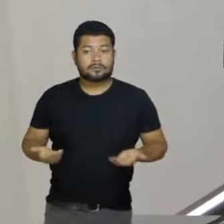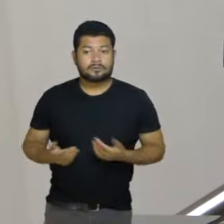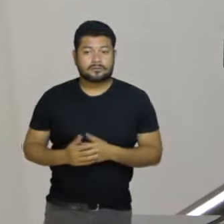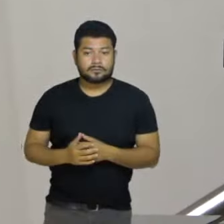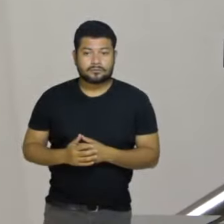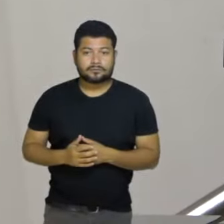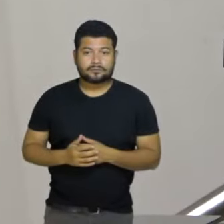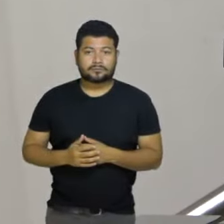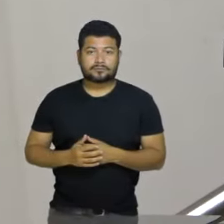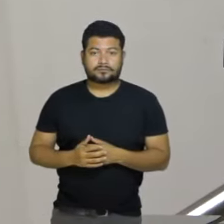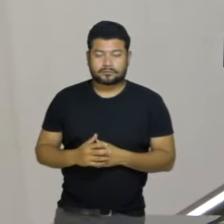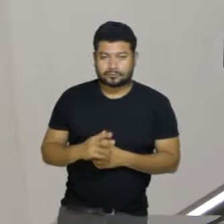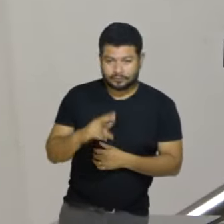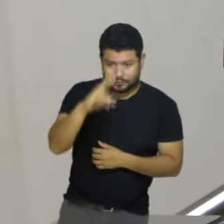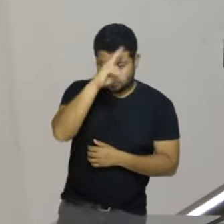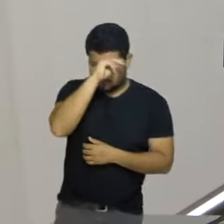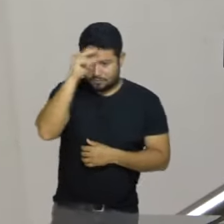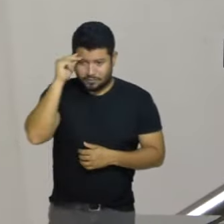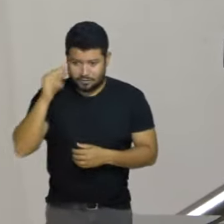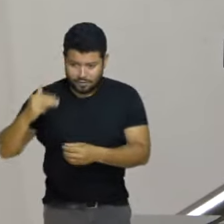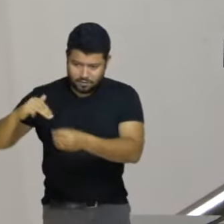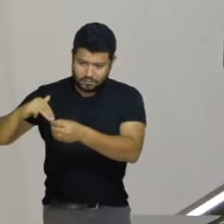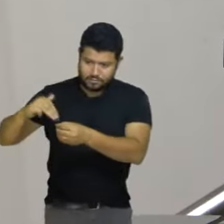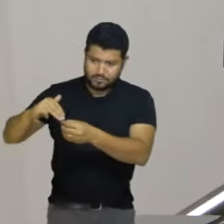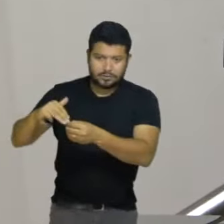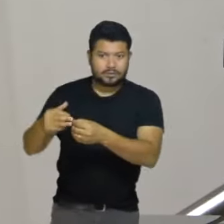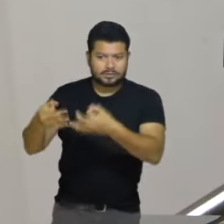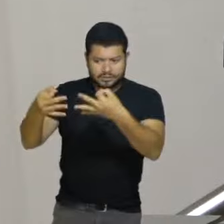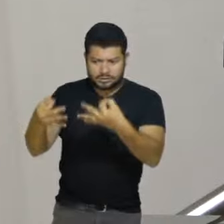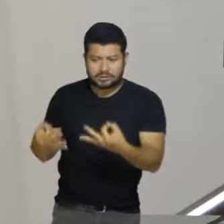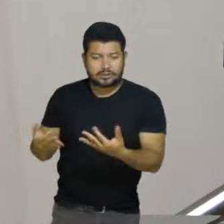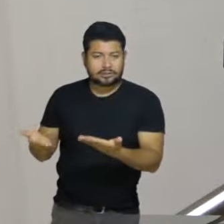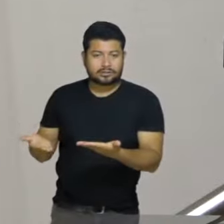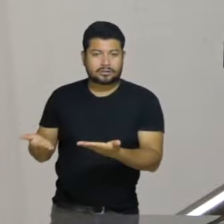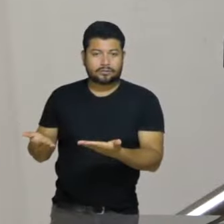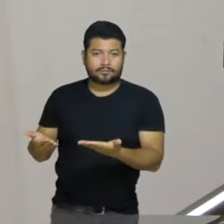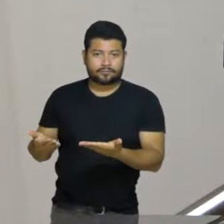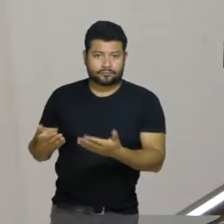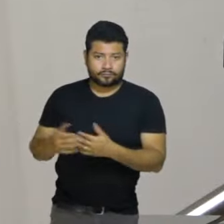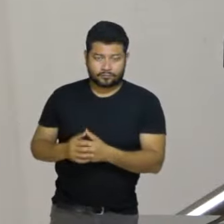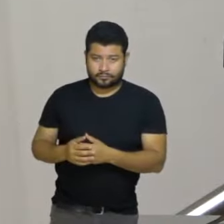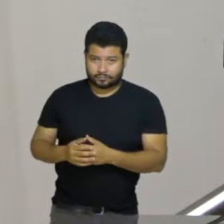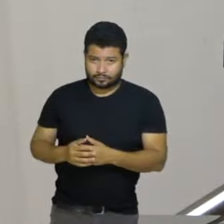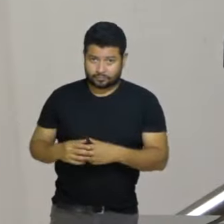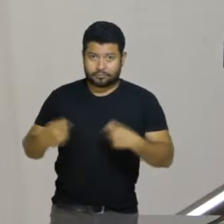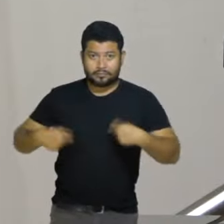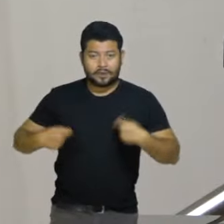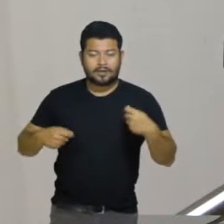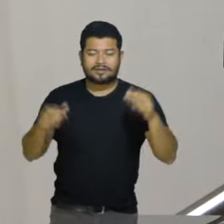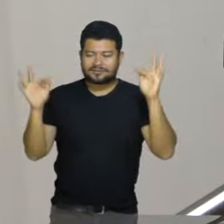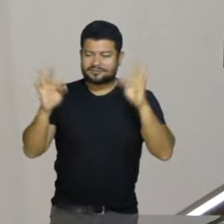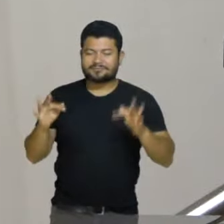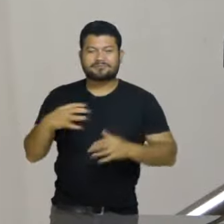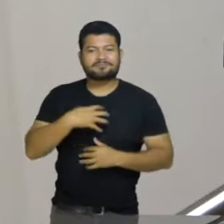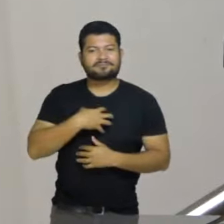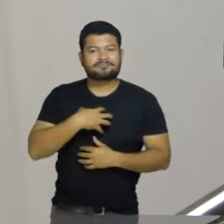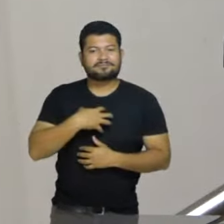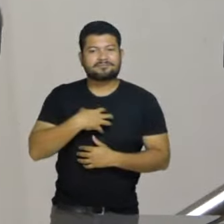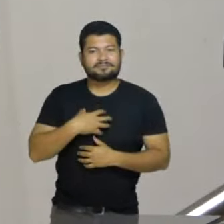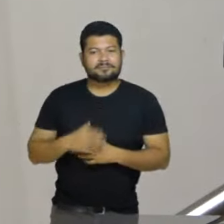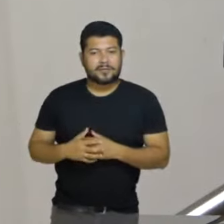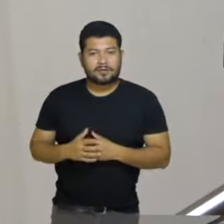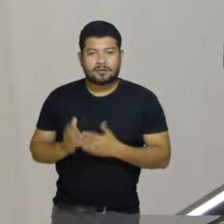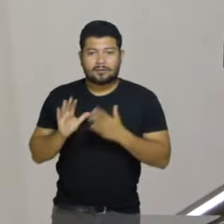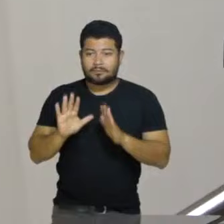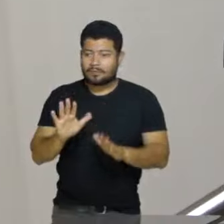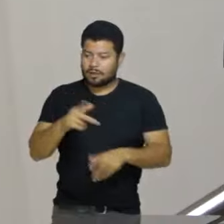dias e também com pagamentos em dia, a gente tem que ficar feliz. Agora, a população de Tijucas